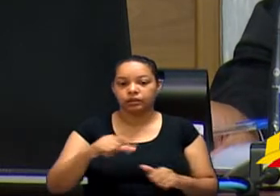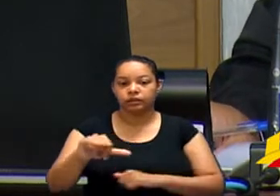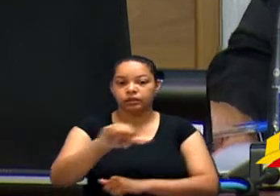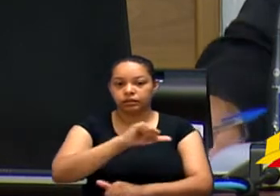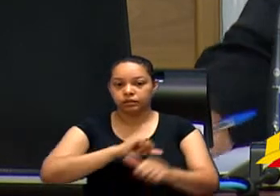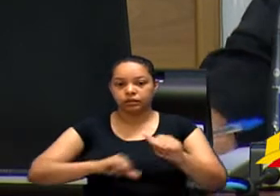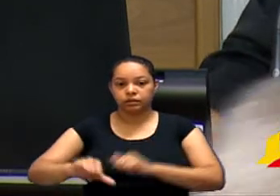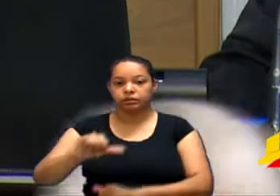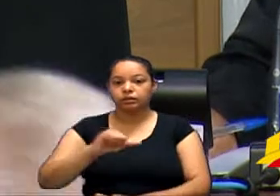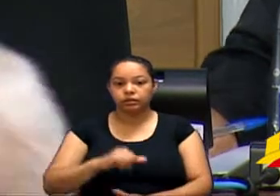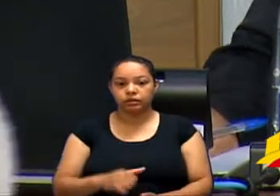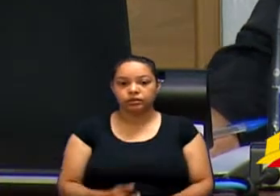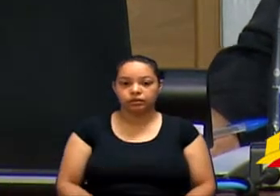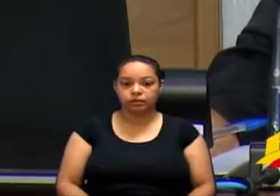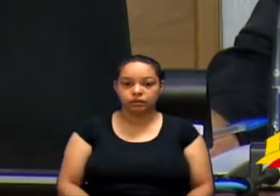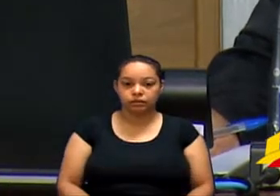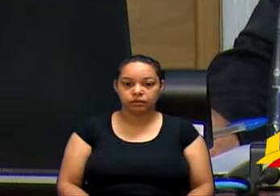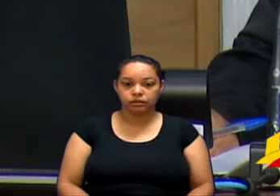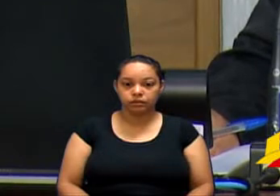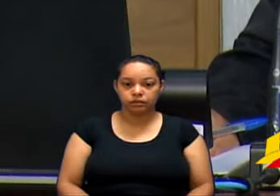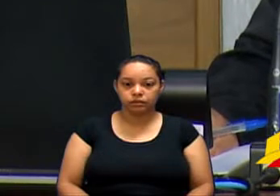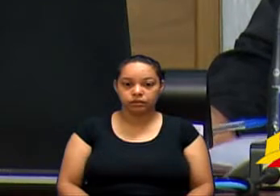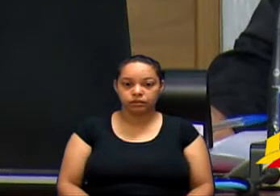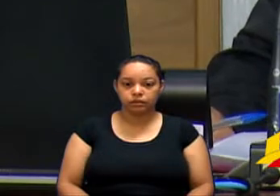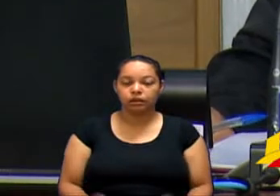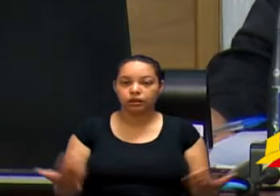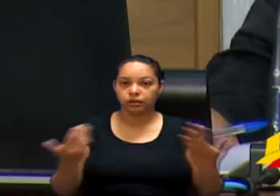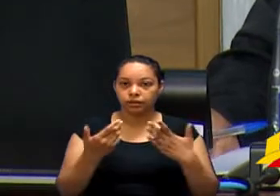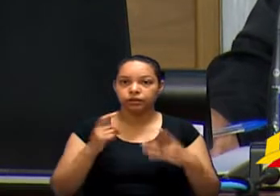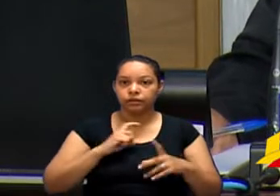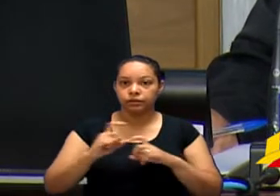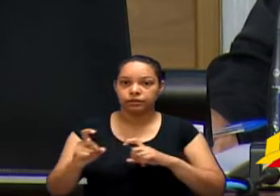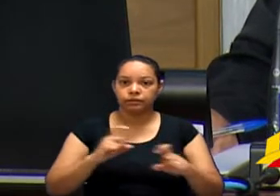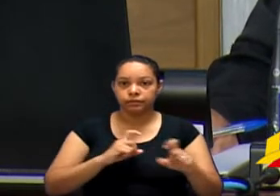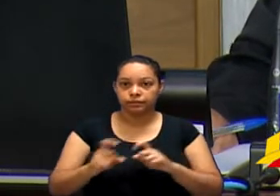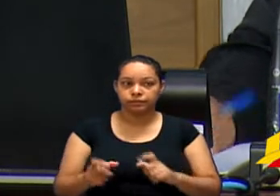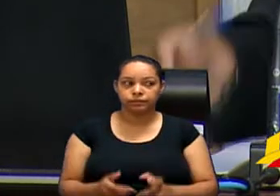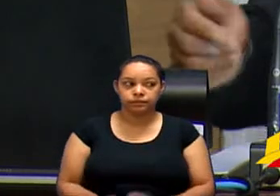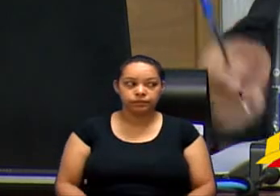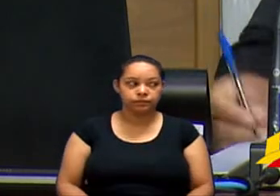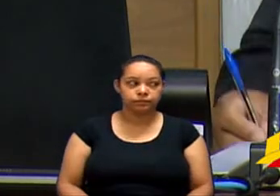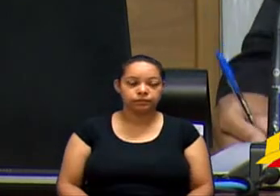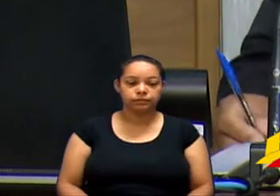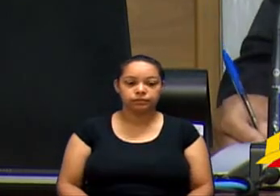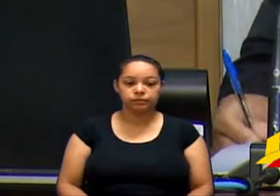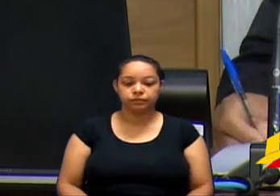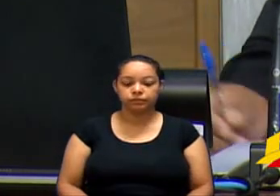e é incondicional Então vamos colocar em discussão ou Parecer